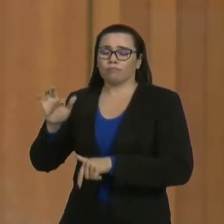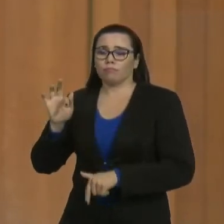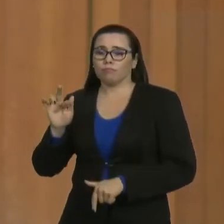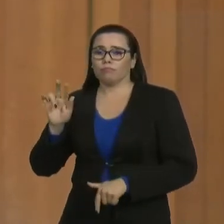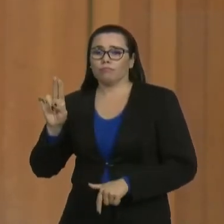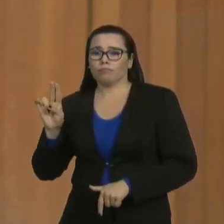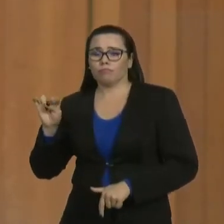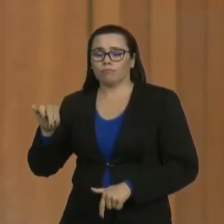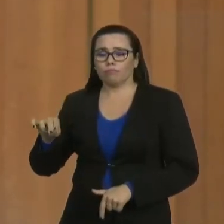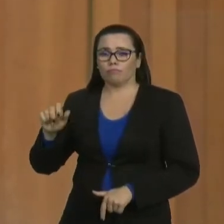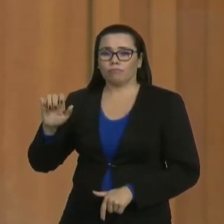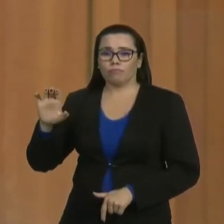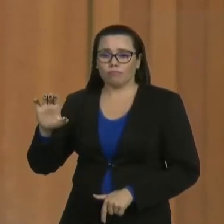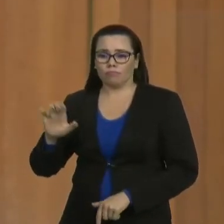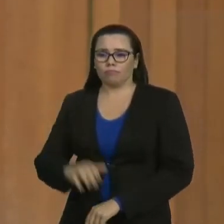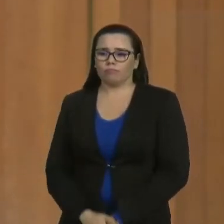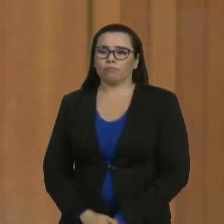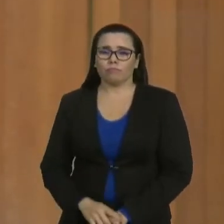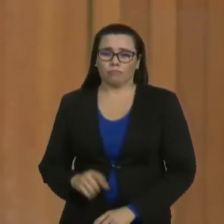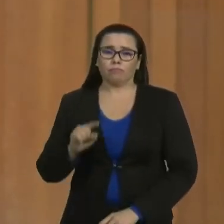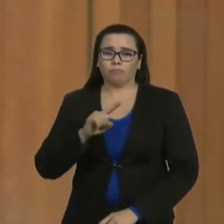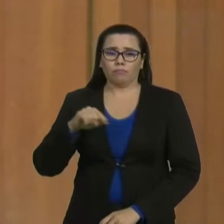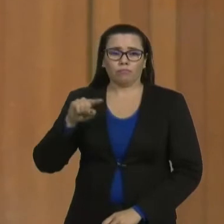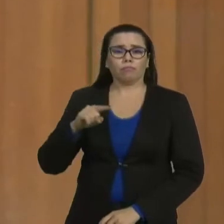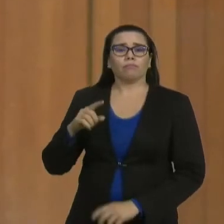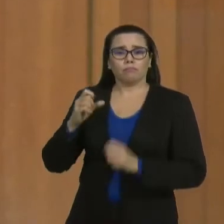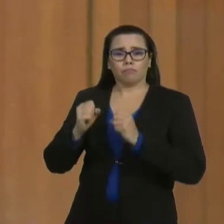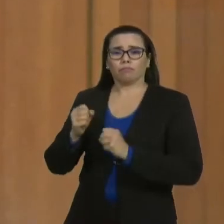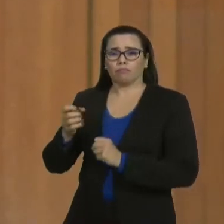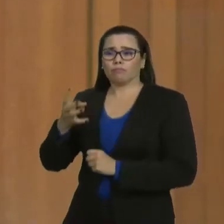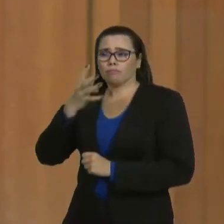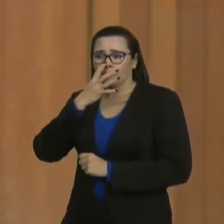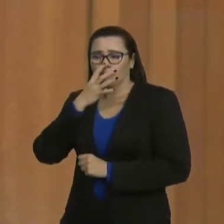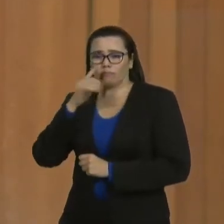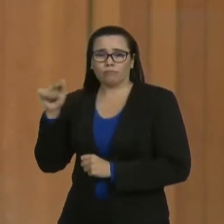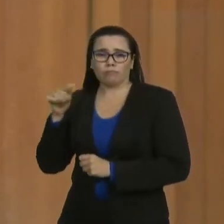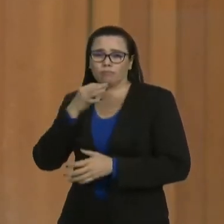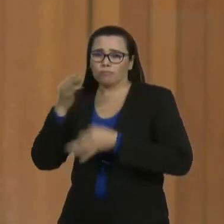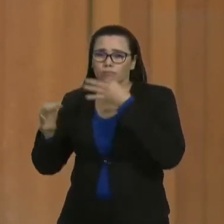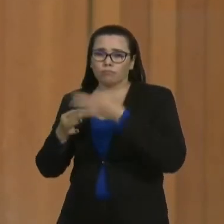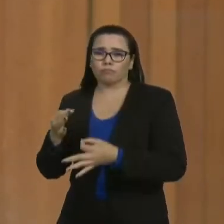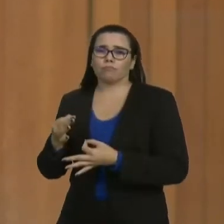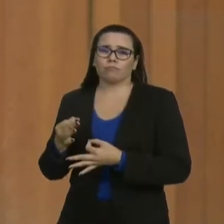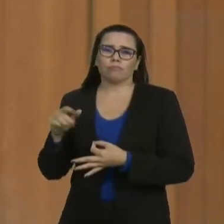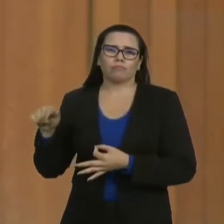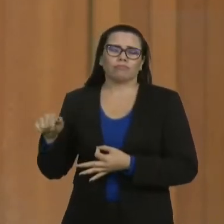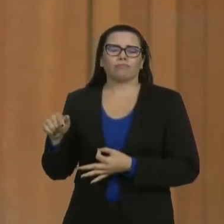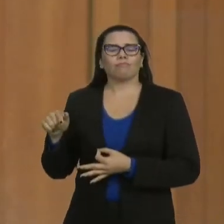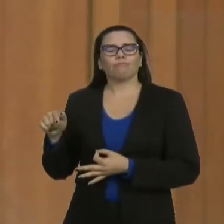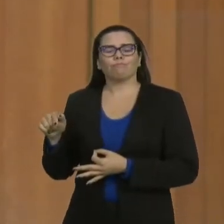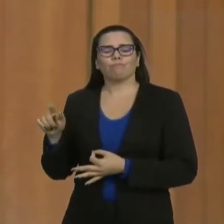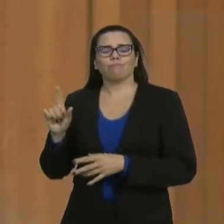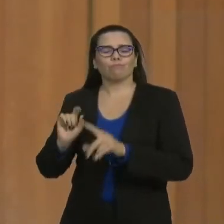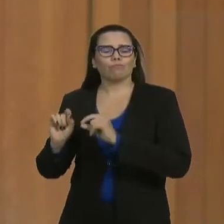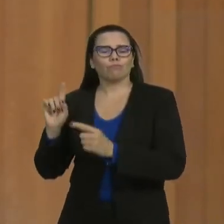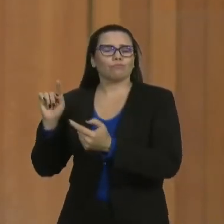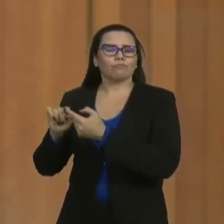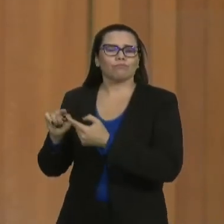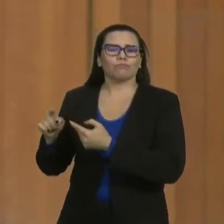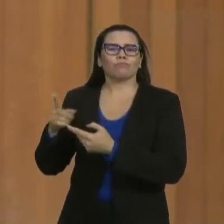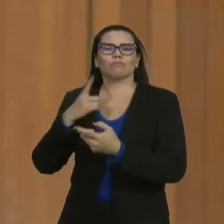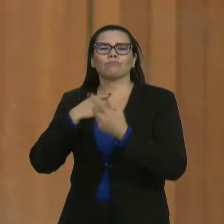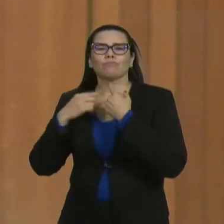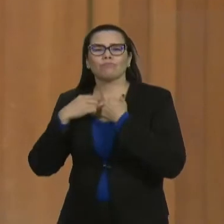formatar a opinião de vocês com relação a esses anseios, essas necessidades desses trabalhadores que muitos já estão